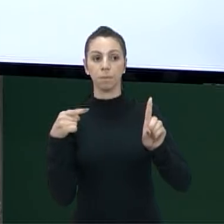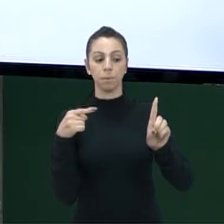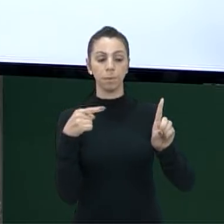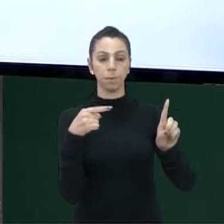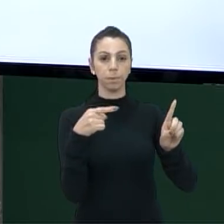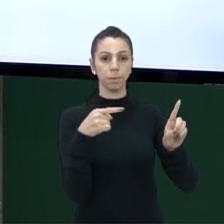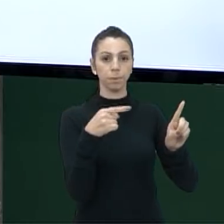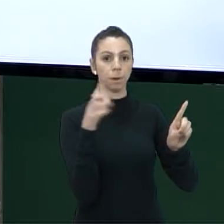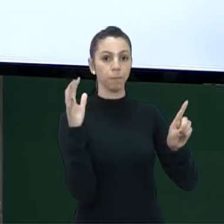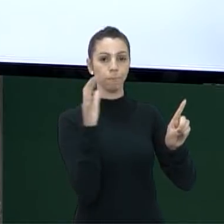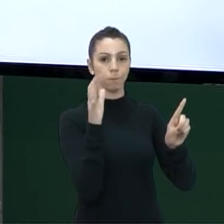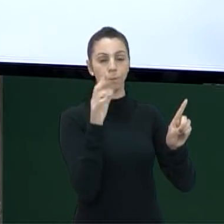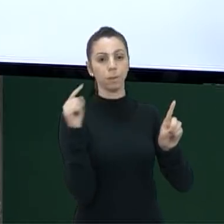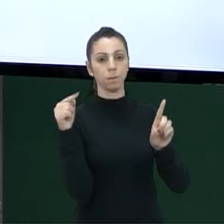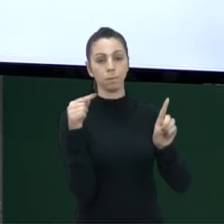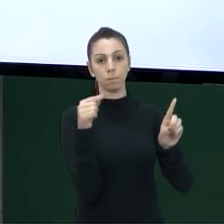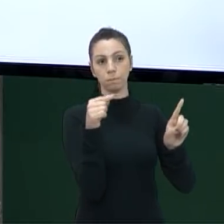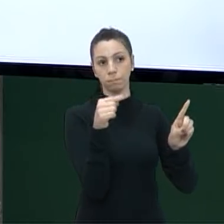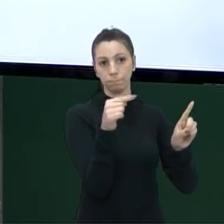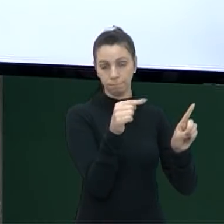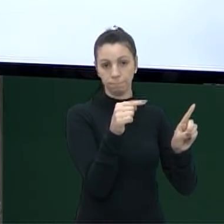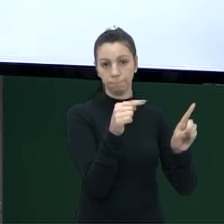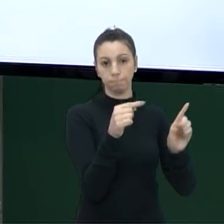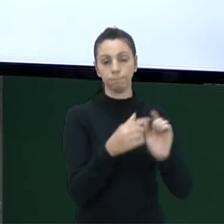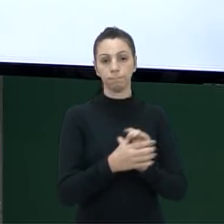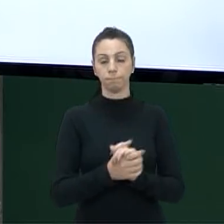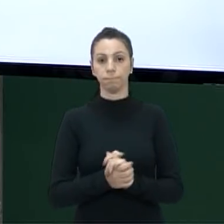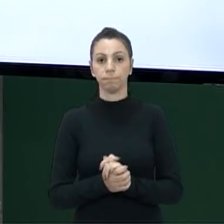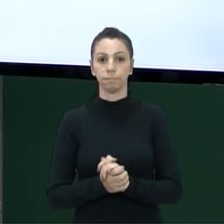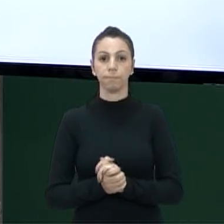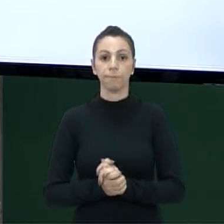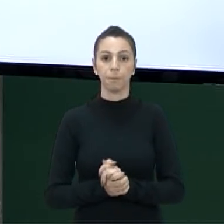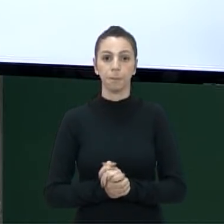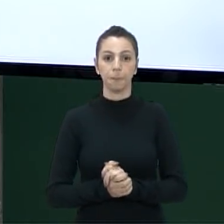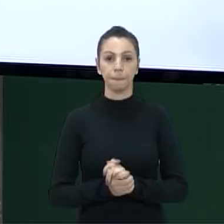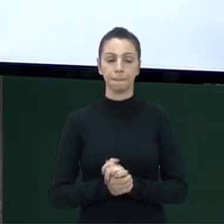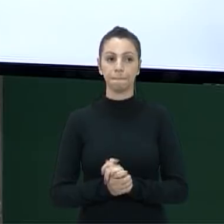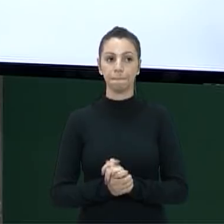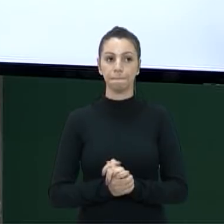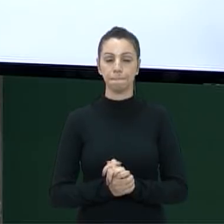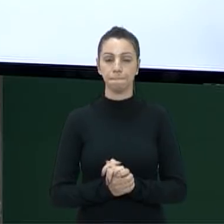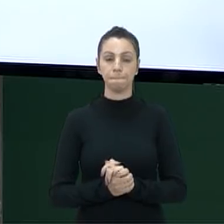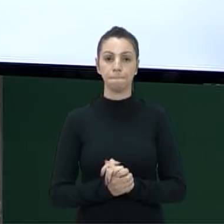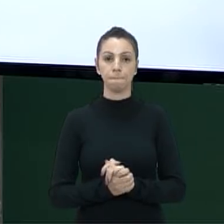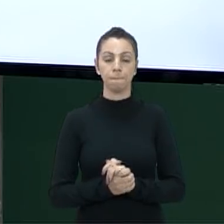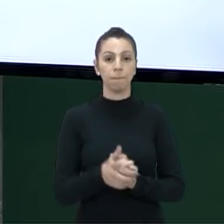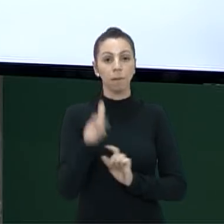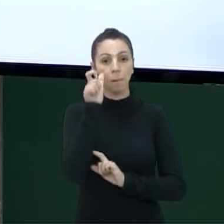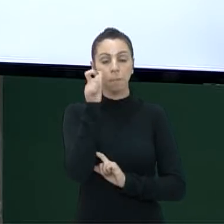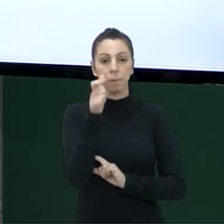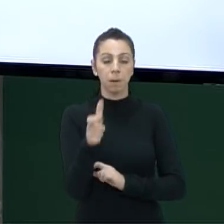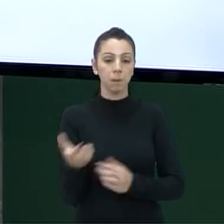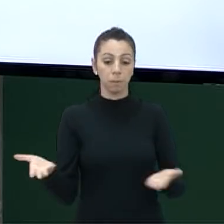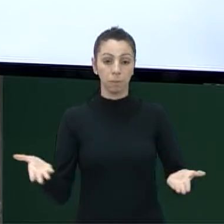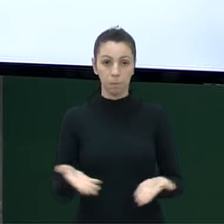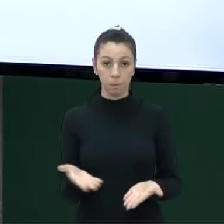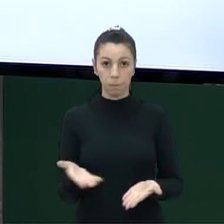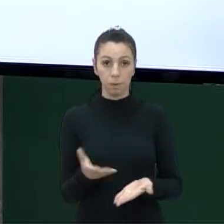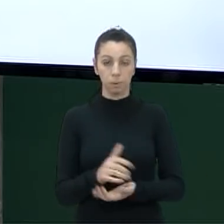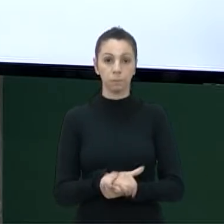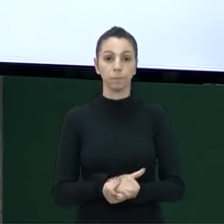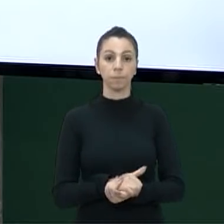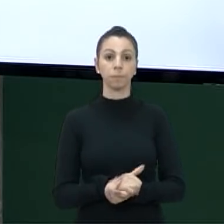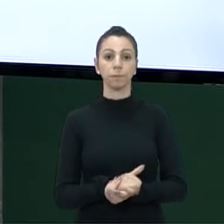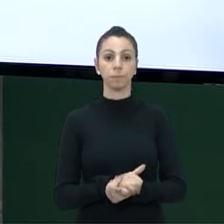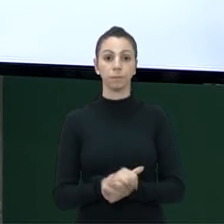forças, como a normal, temos o peso, que a gente vai ver mais para frente, né? Mas no caso que nos interessa neste momento, é